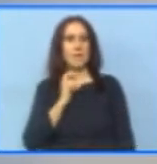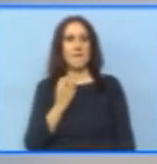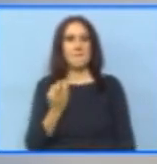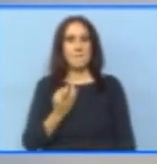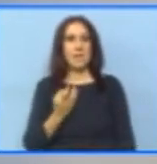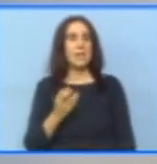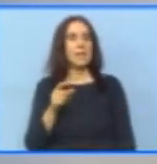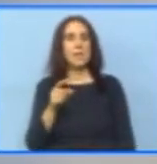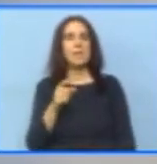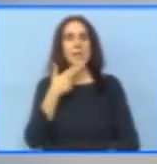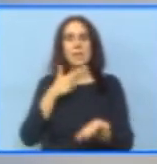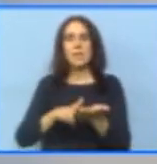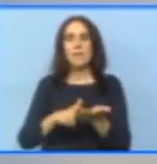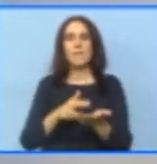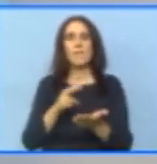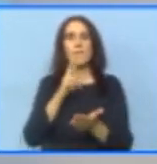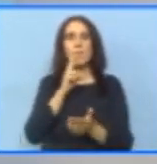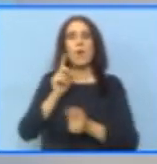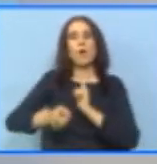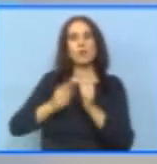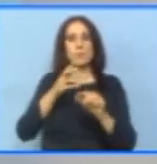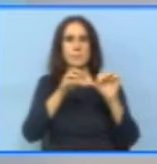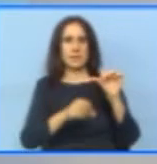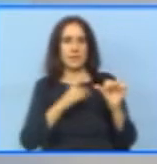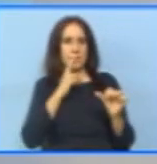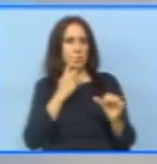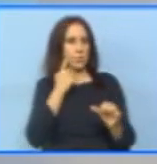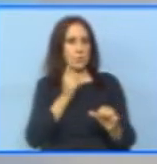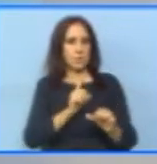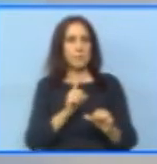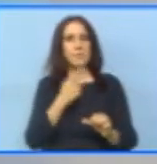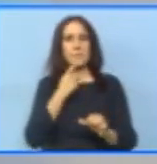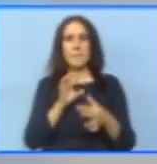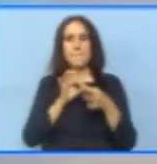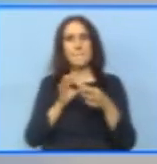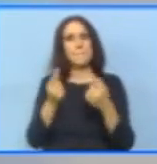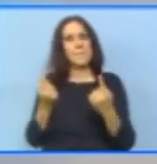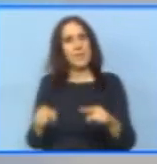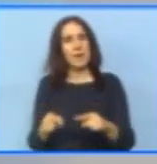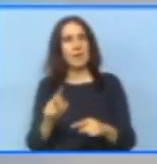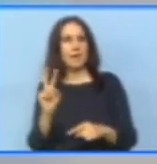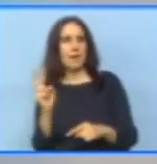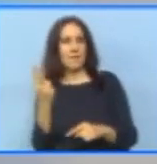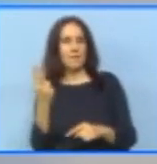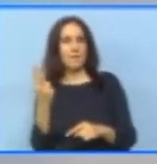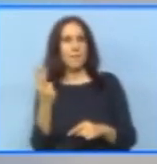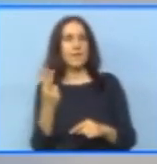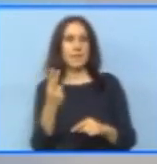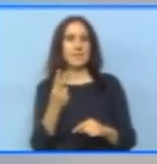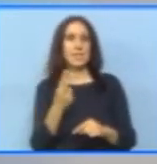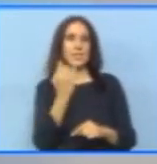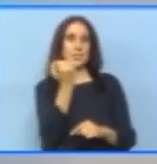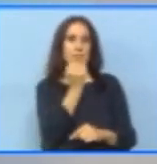não conhecer a realidade de Fátima e a mensagem de Fátima, percebeu que havia esta ligação intrínseca entre as duas, entre a